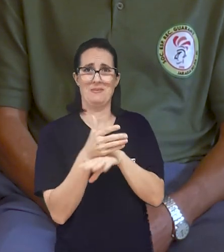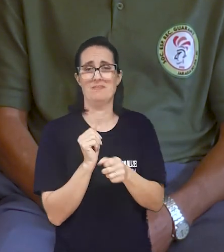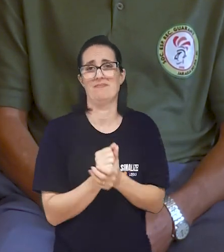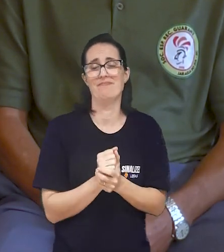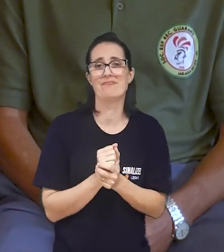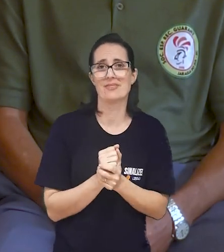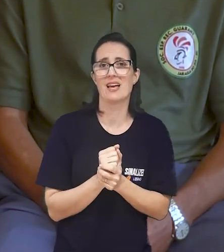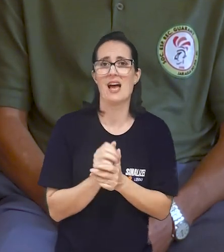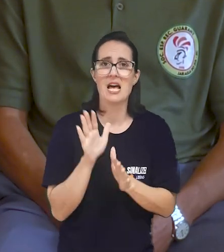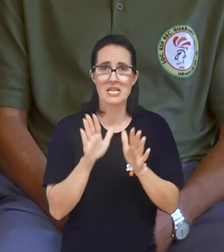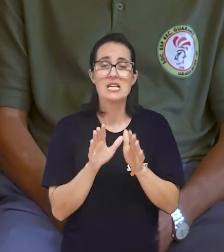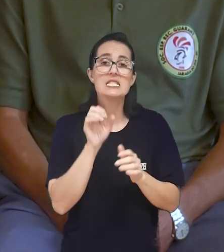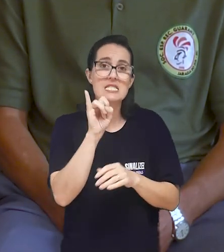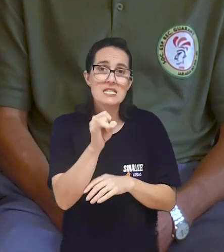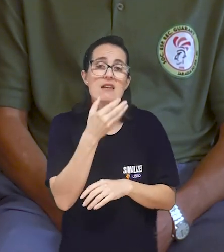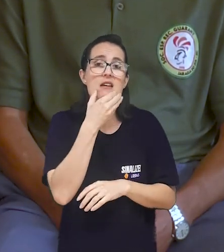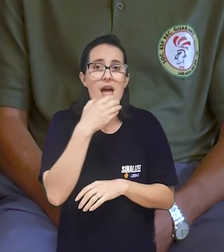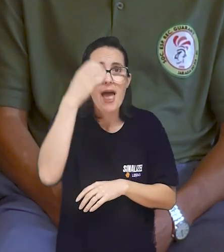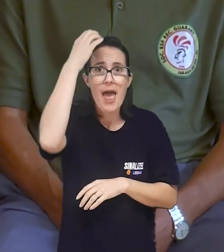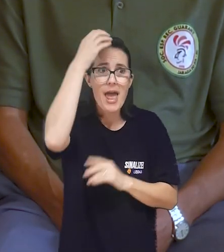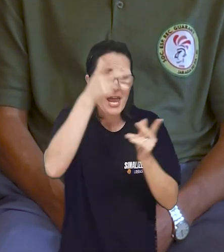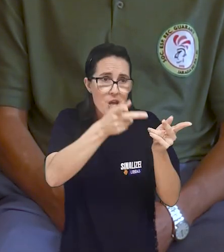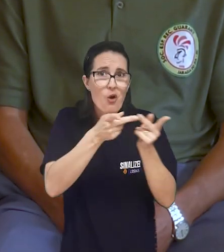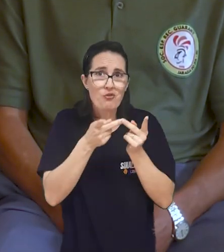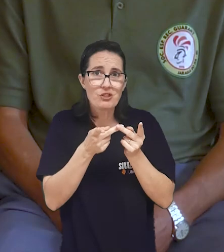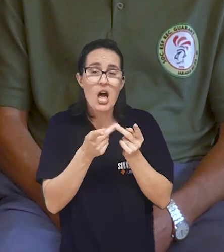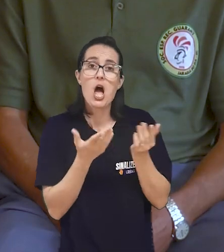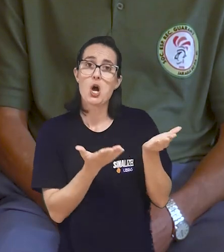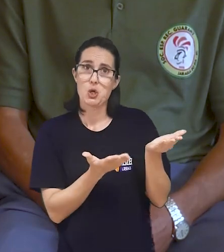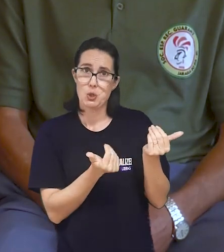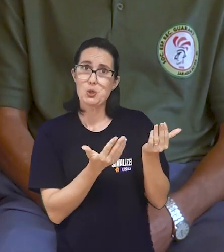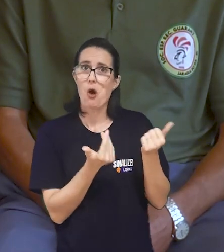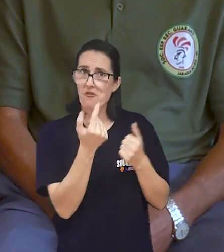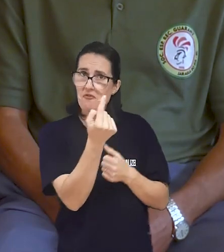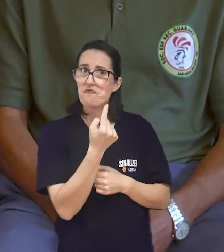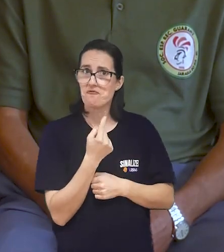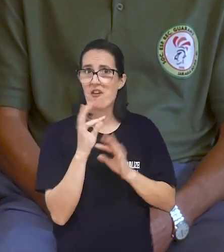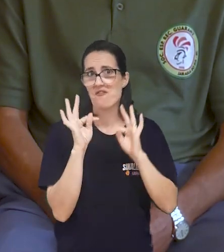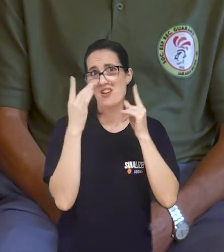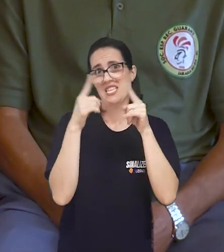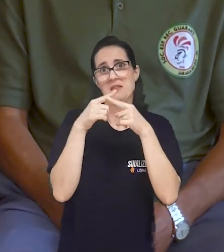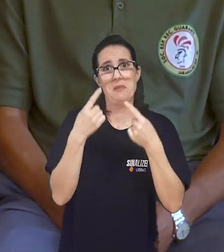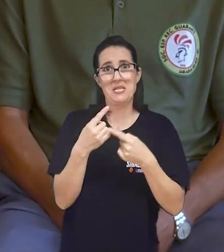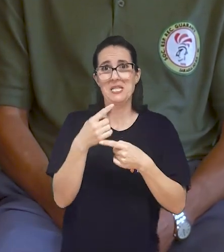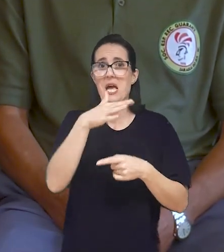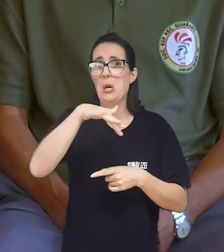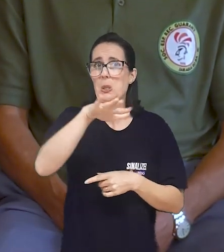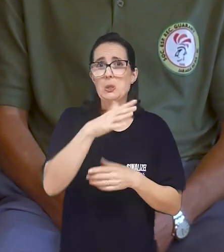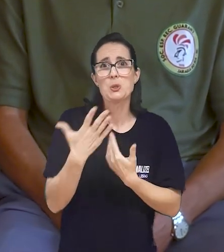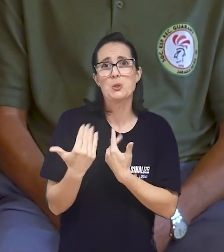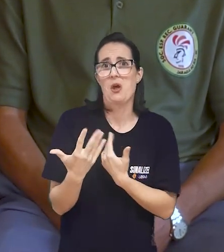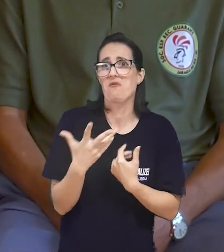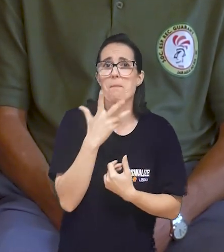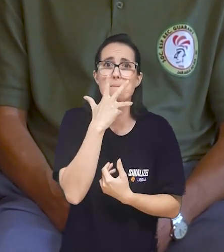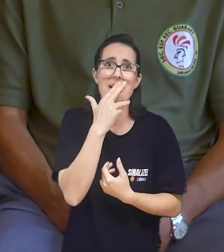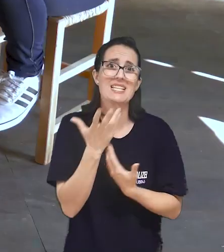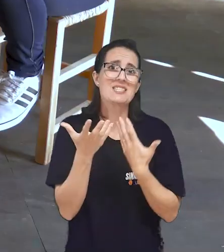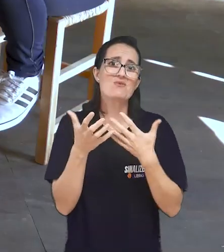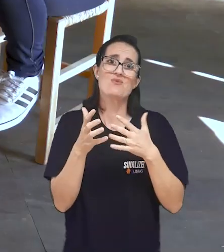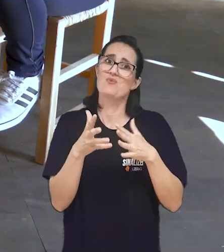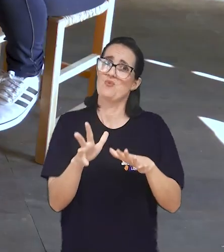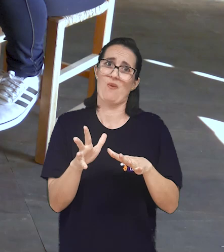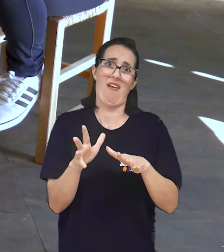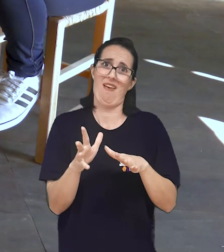Eles vêm na festa, se o rei convida e tal, eles vêm, participam da festa, mas eles querer fazer uma festa cada vez é mais